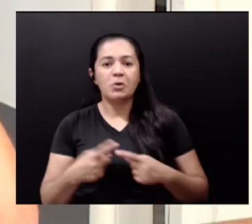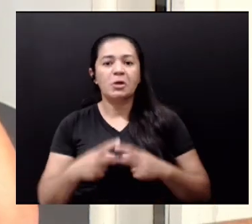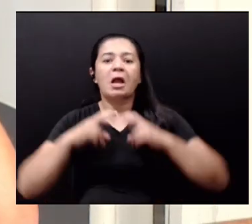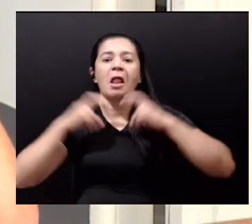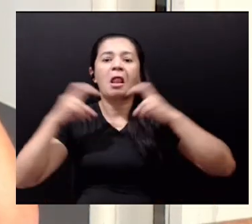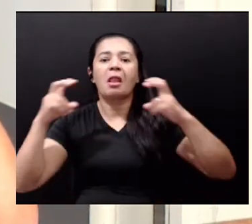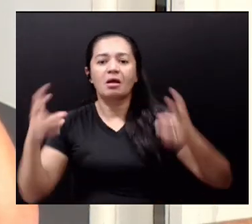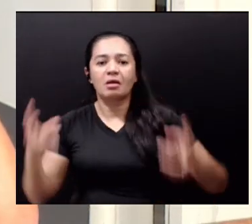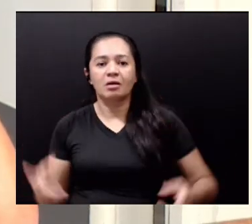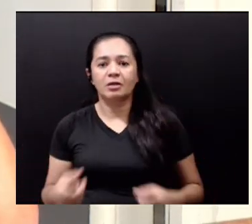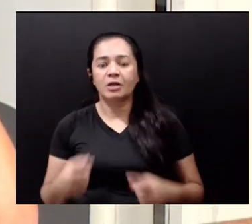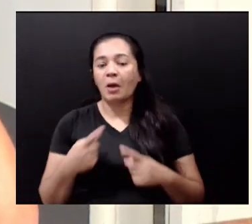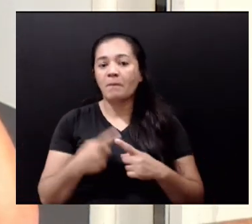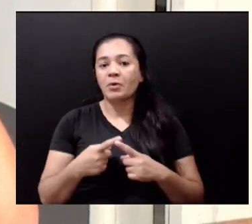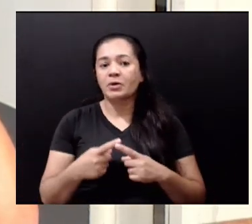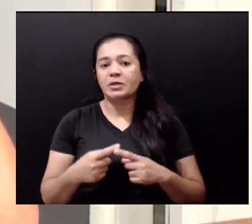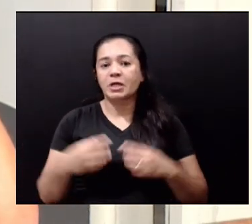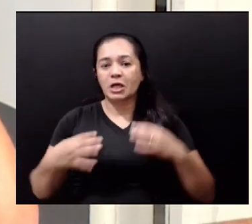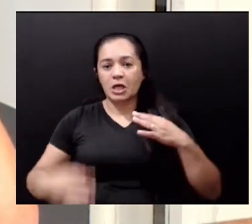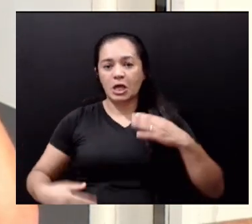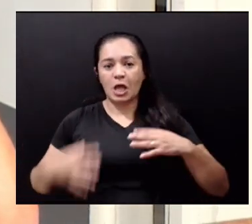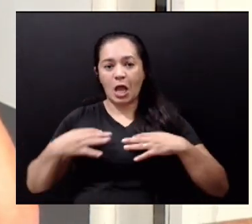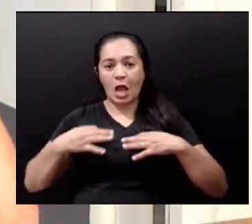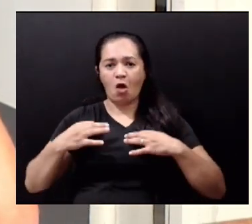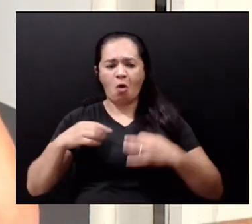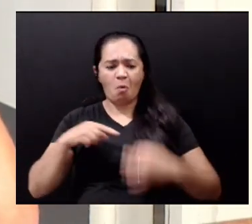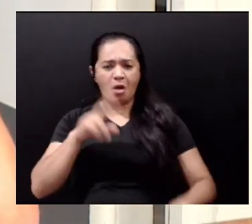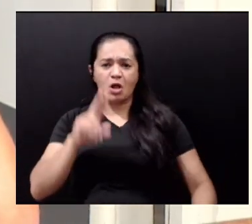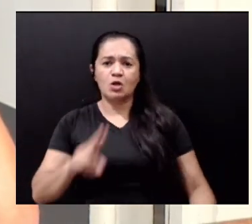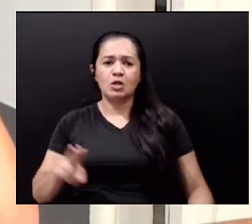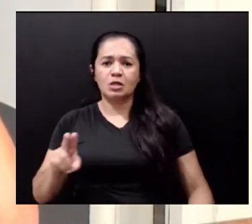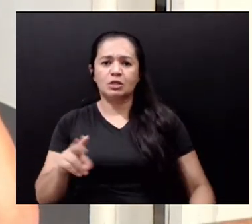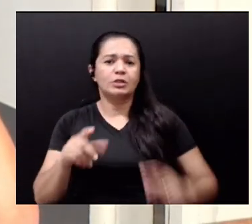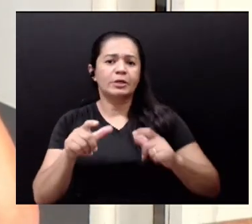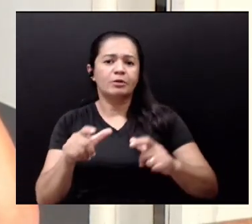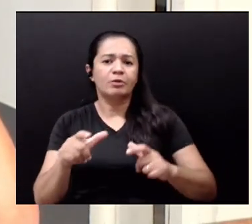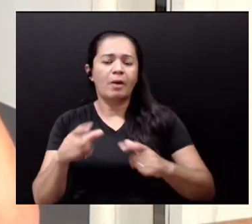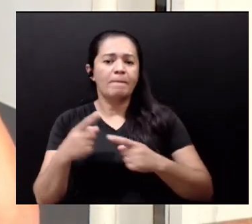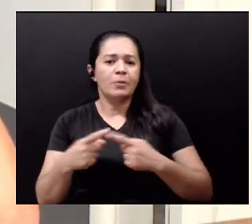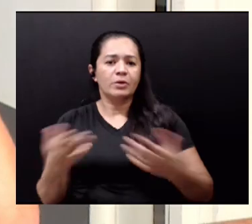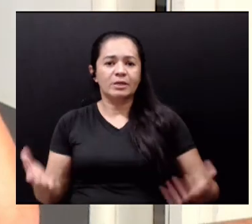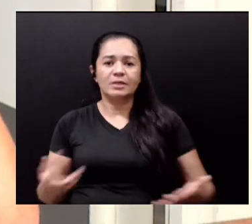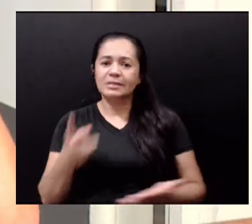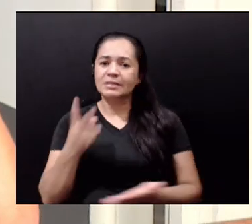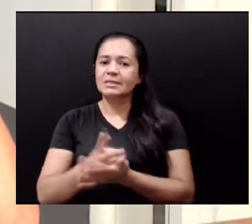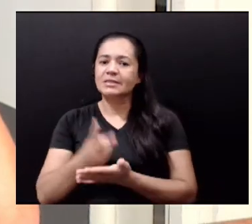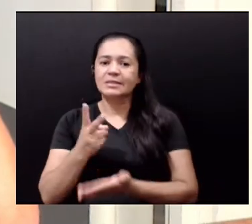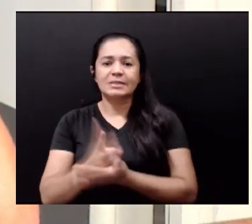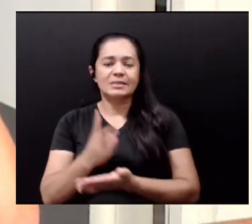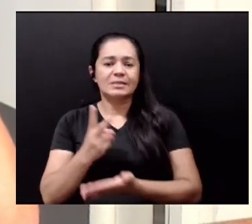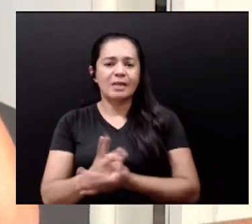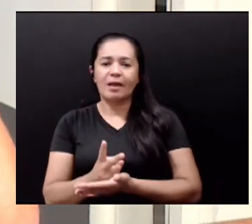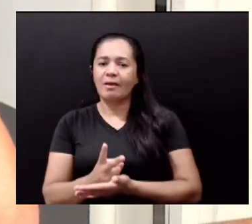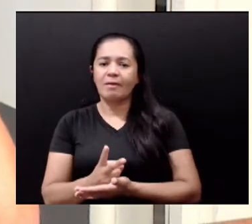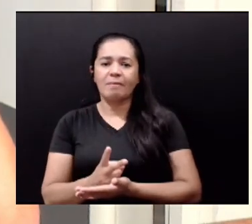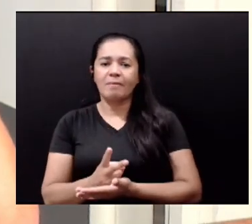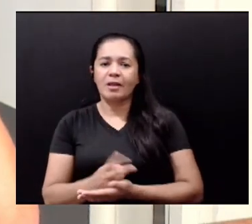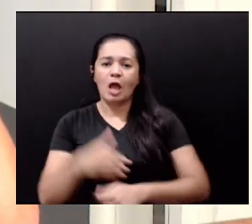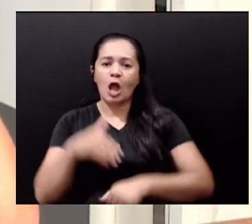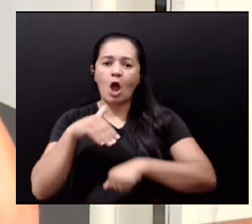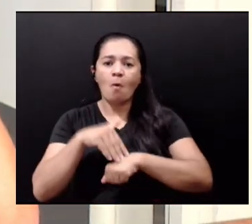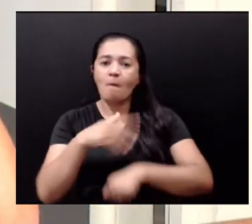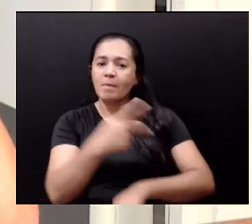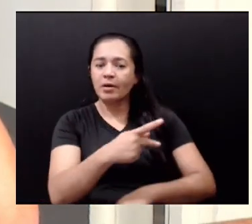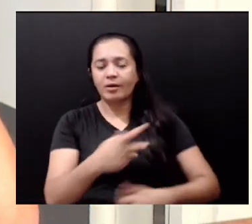aquela roupa? Por que está naquele lugar? Então, assim, sempre cai numa justificativa que colocam a gente como